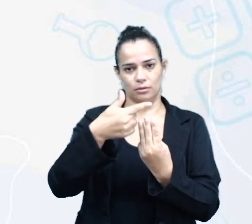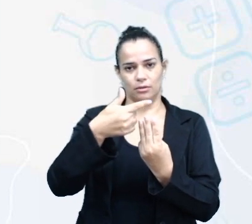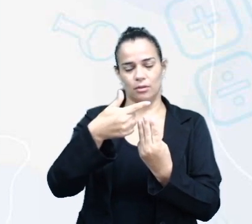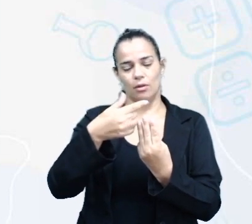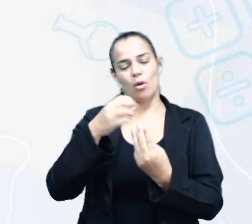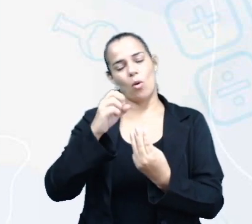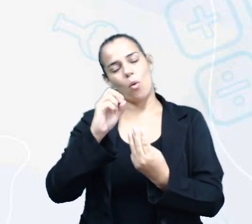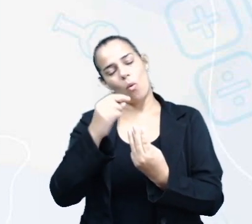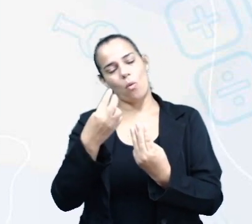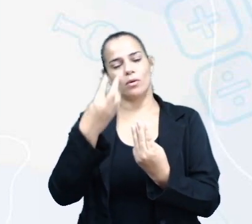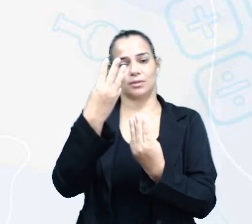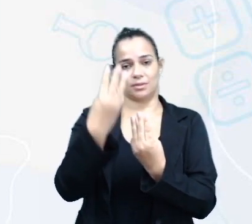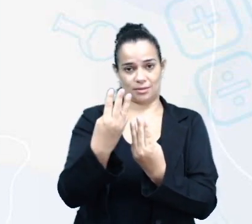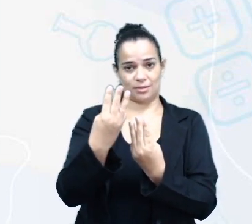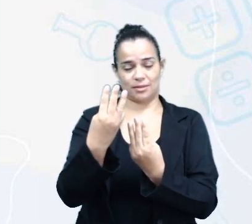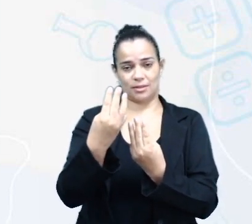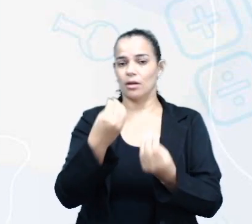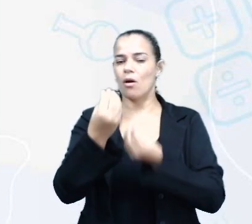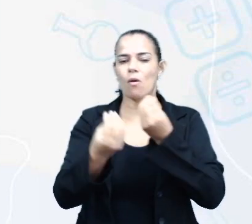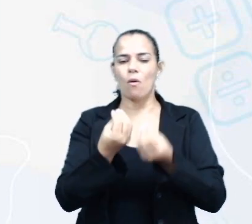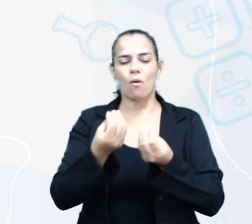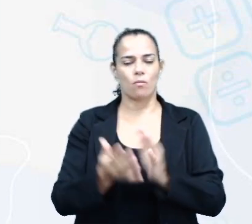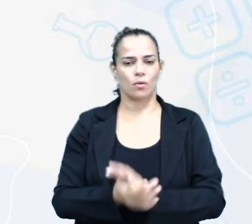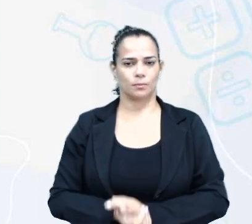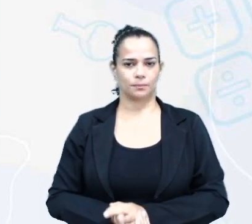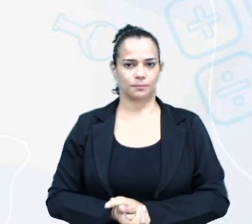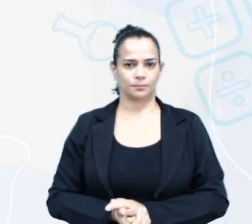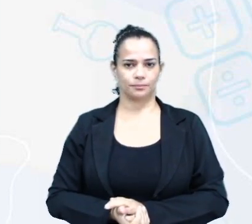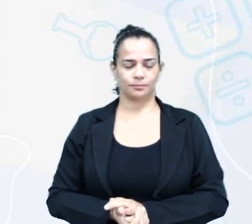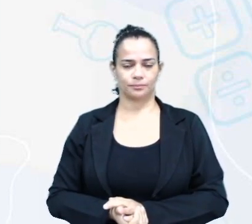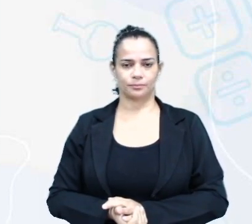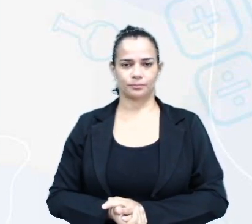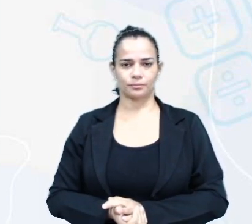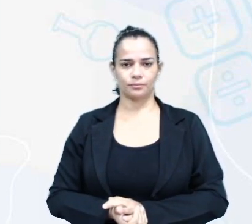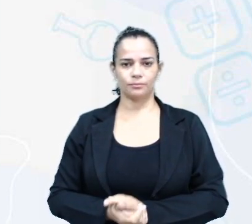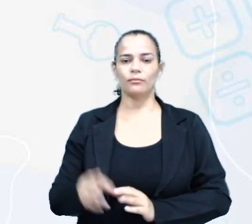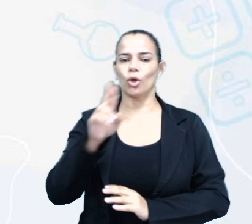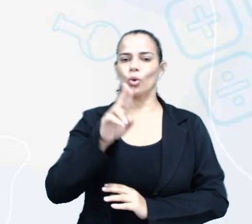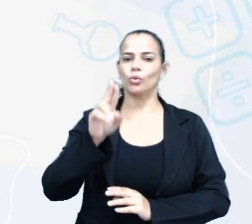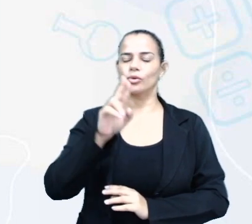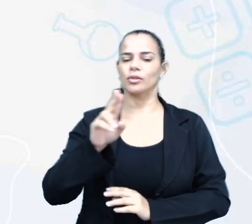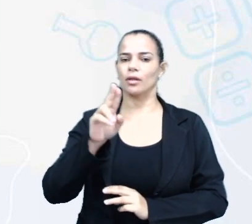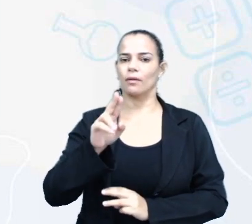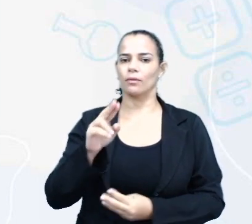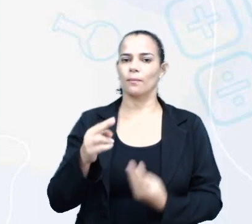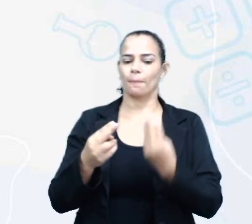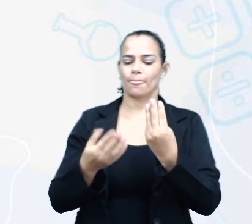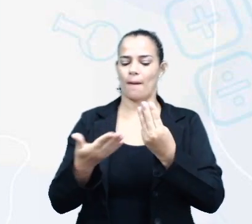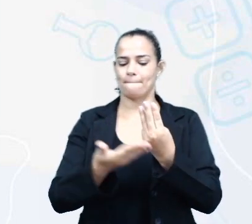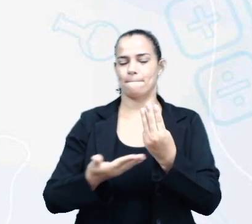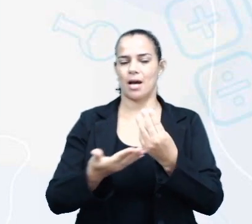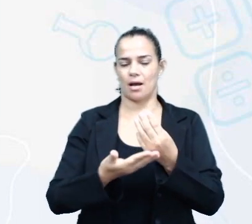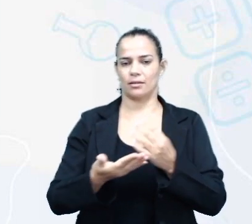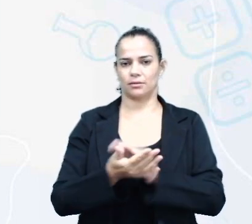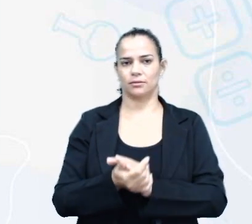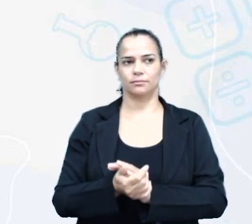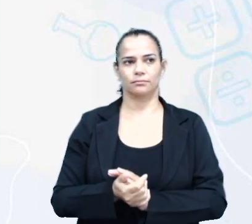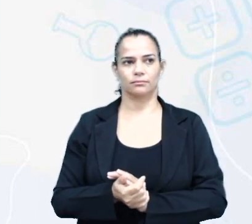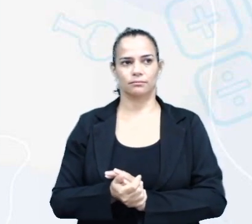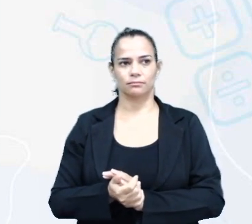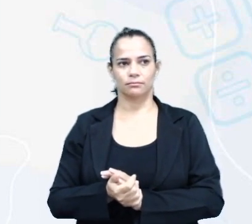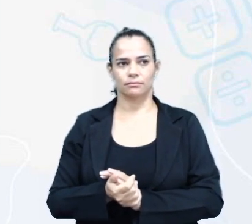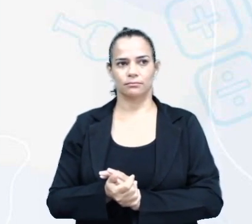3 ao cubo. Como é que fica isso? Usando a primeira propriedade, a gente tem o seguinte, ó, produto